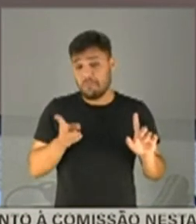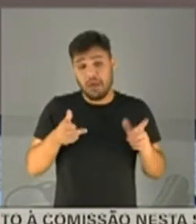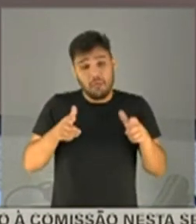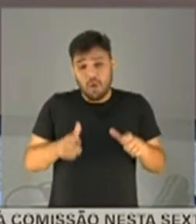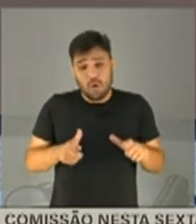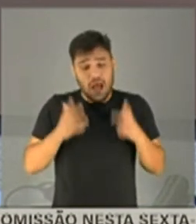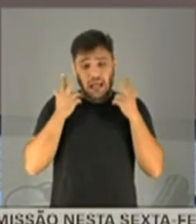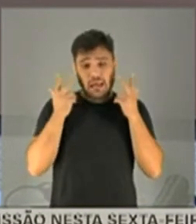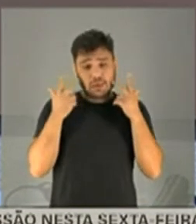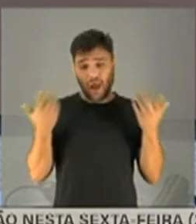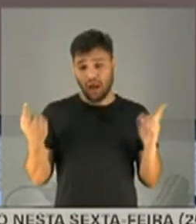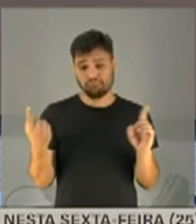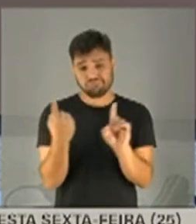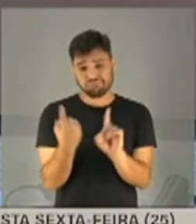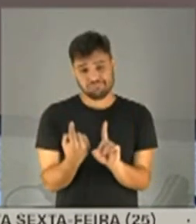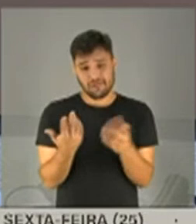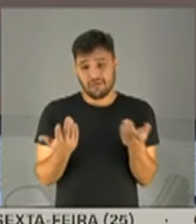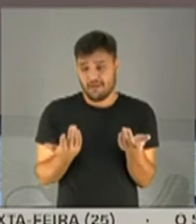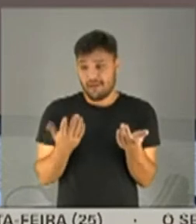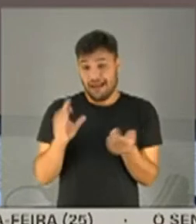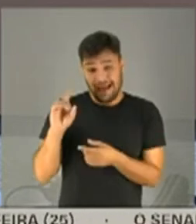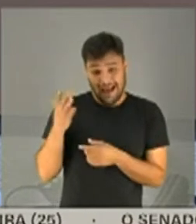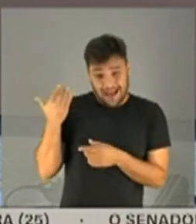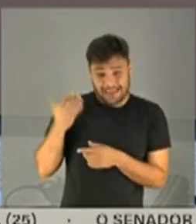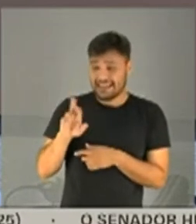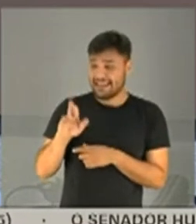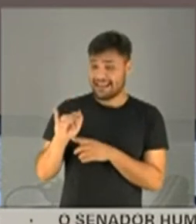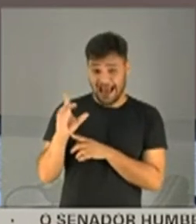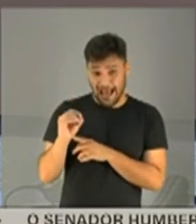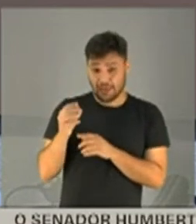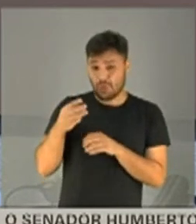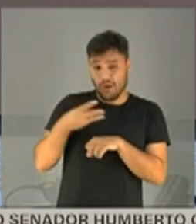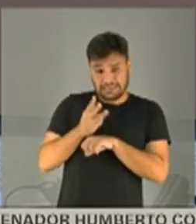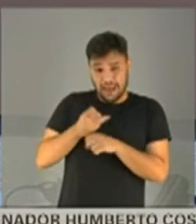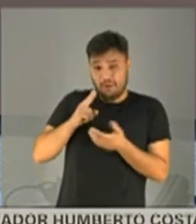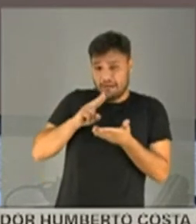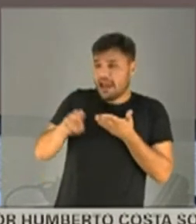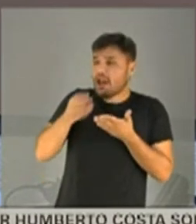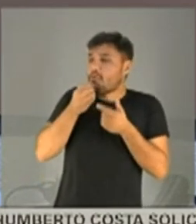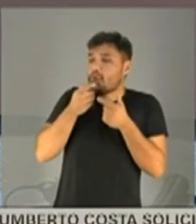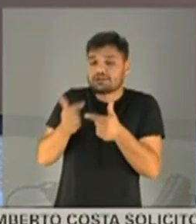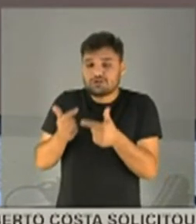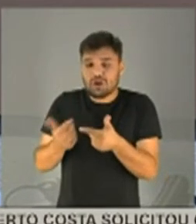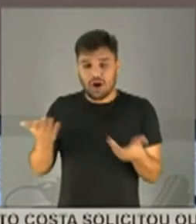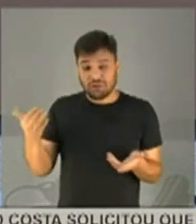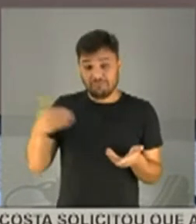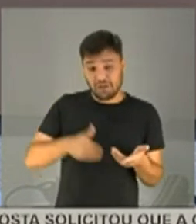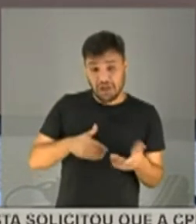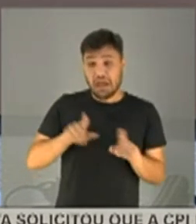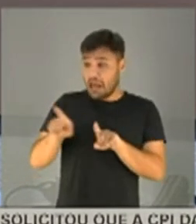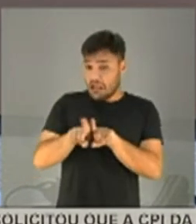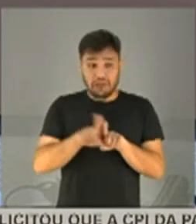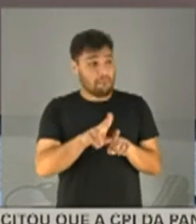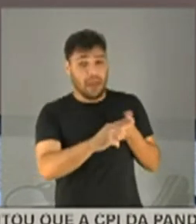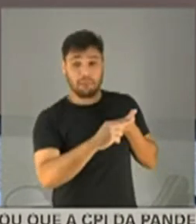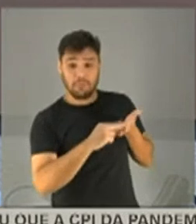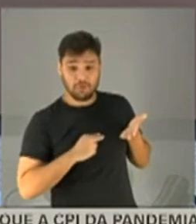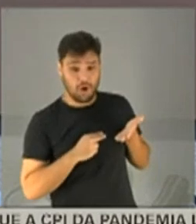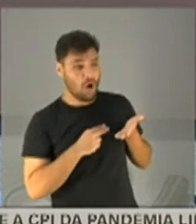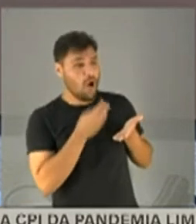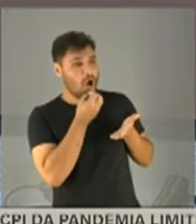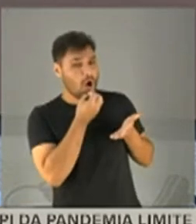maior naturalidade. Aliás, antes do doutor Ricardo vir aqui, eu mandei um WhatsApp para ele desejando boa sorte, e antes de eu vir aqui, ele também me mandou